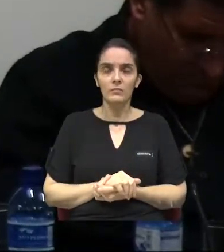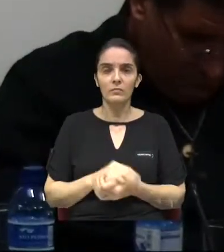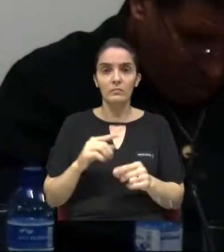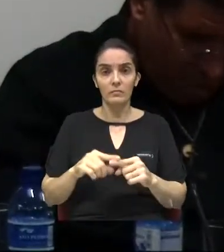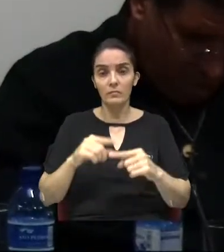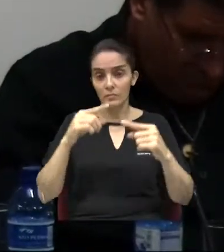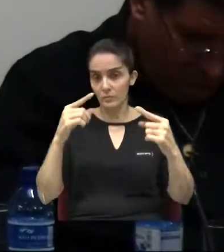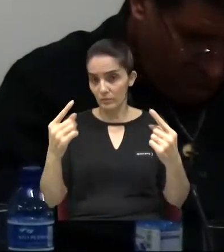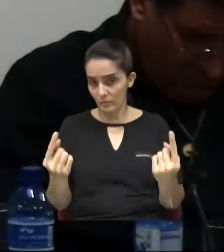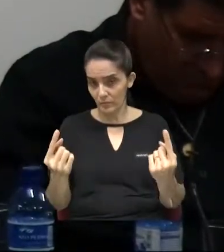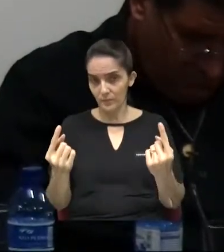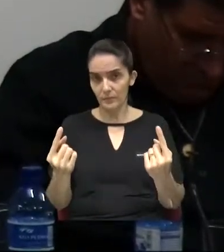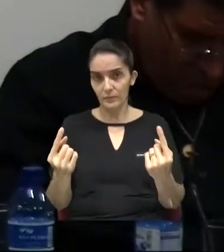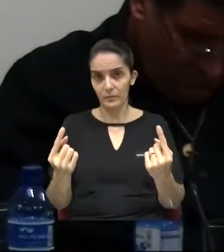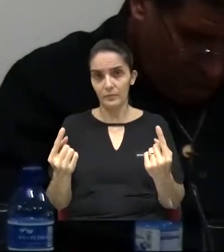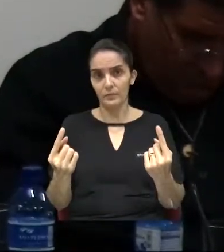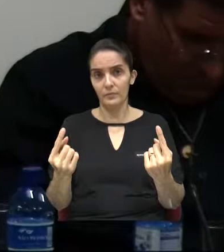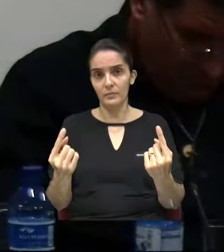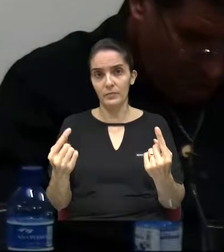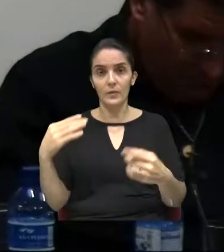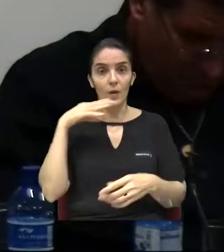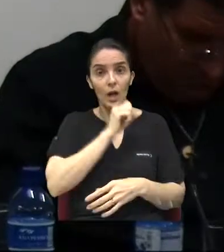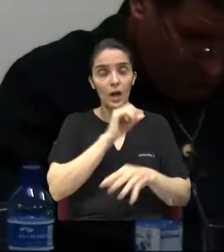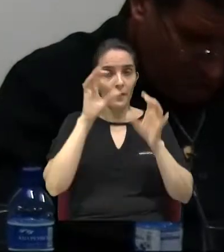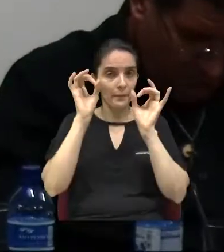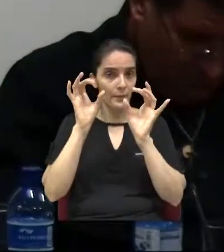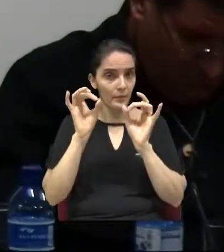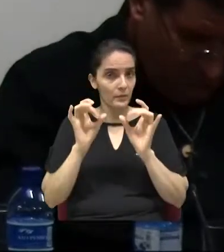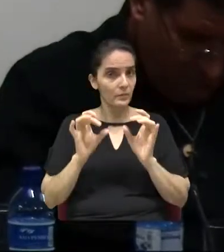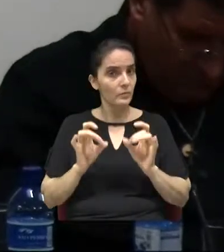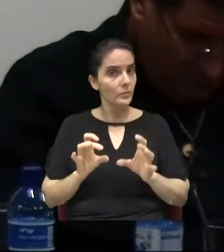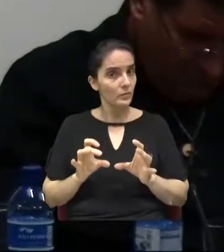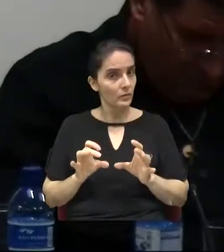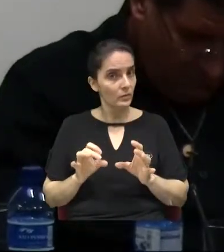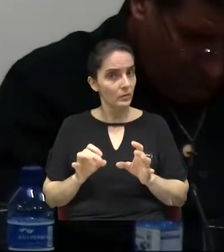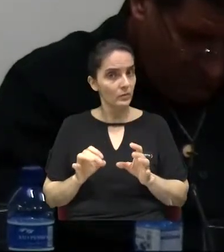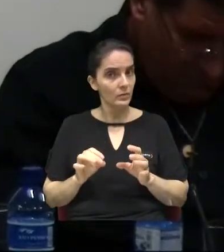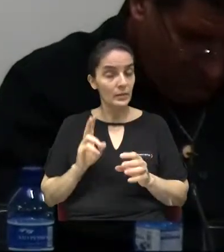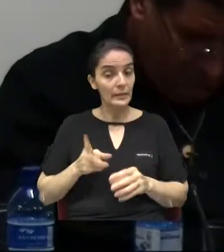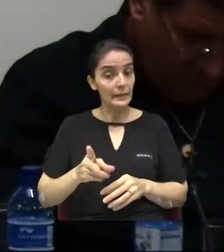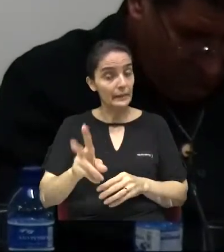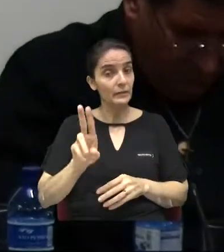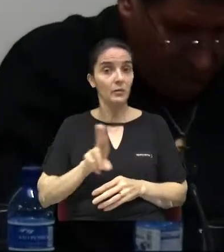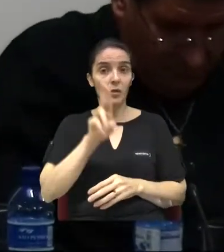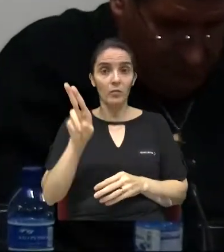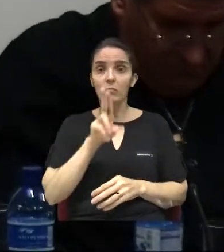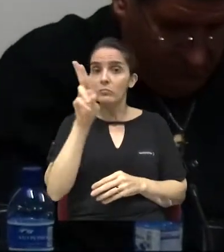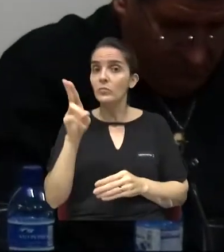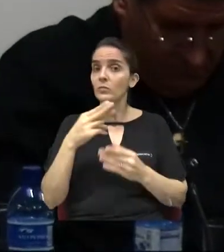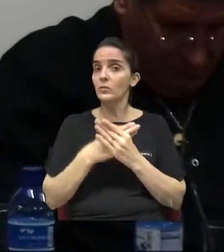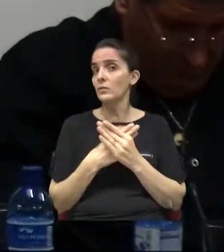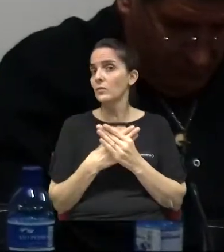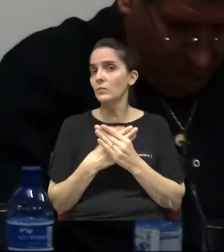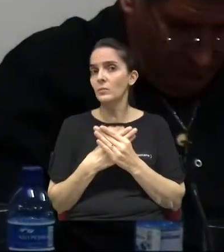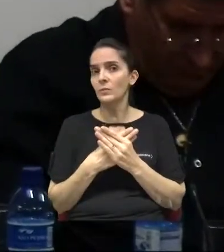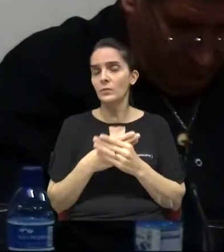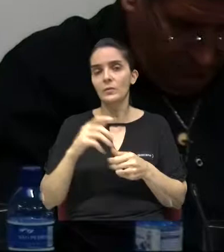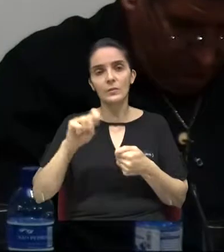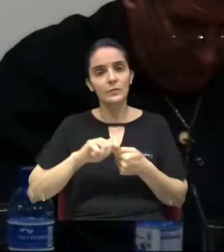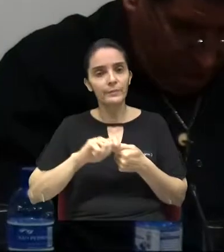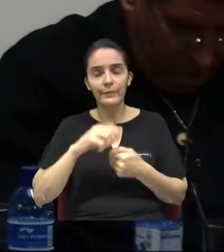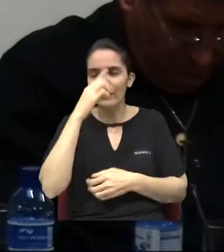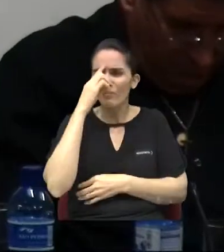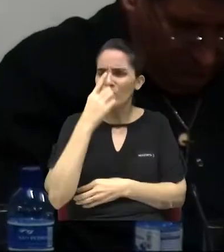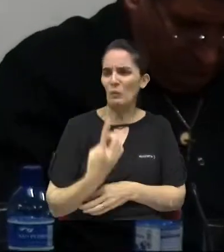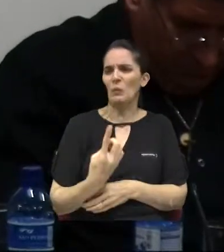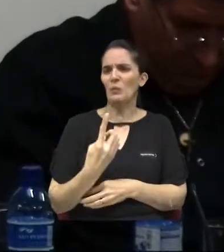Porém, a questão da urgência especial, que muitas vezes é utilizada nessa casa, nos deixa muito na dúvida